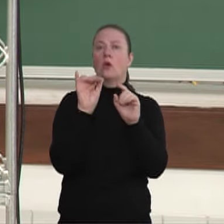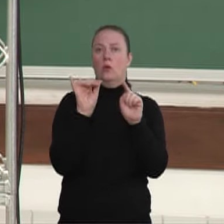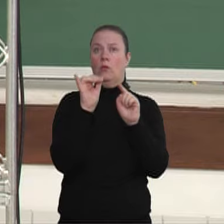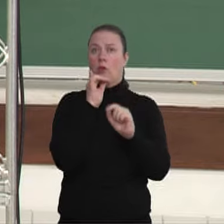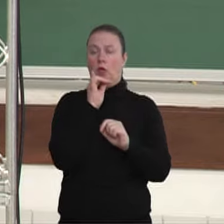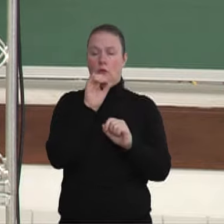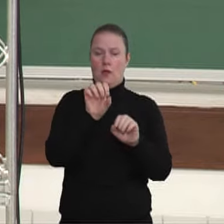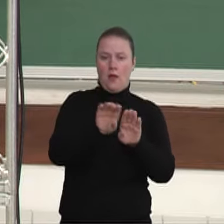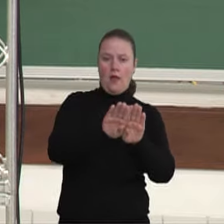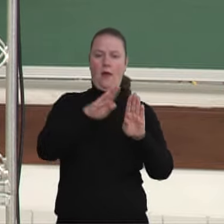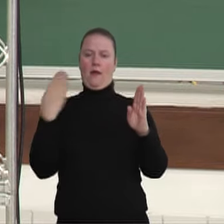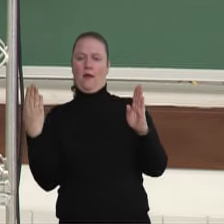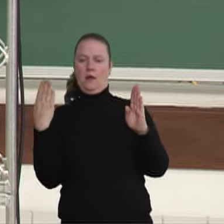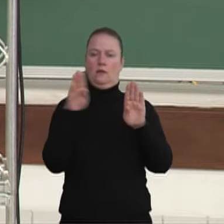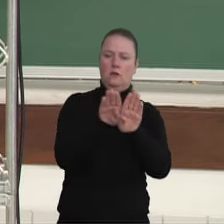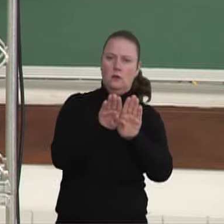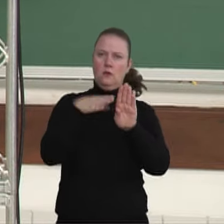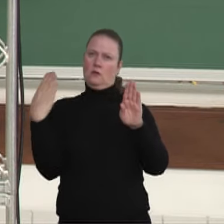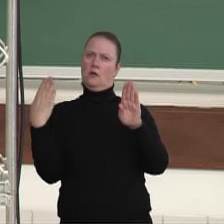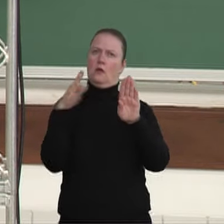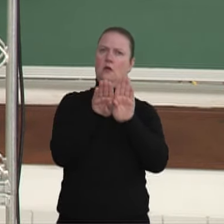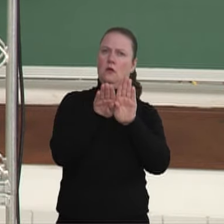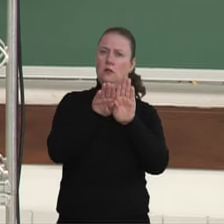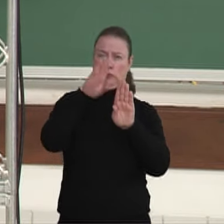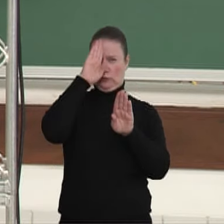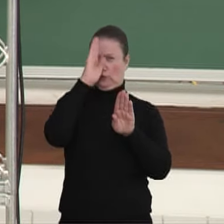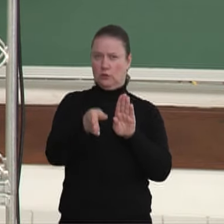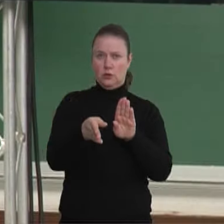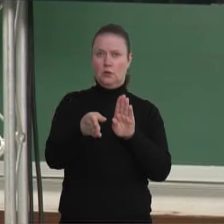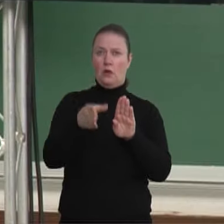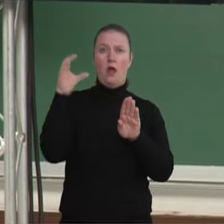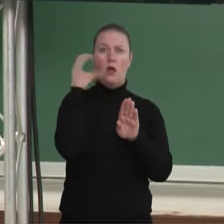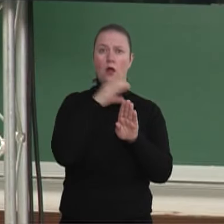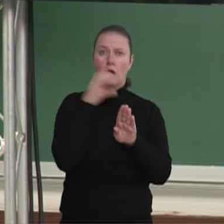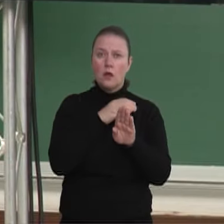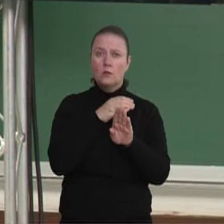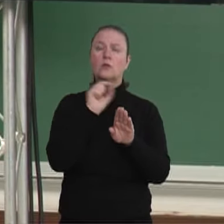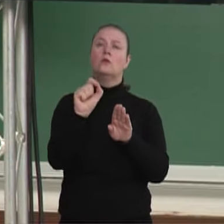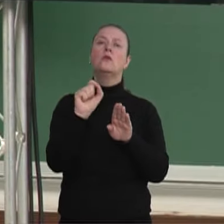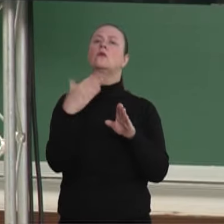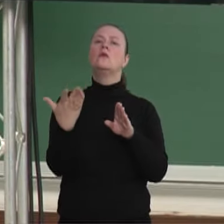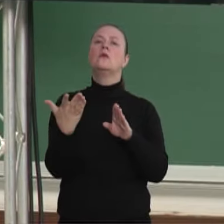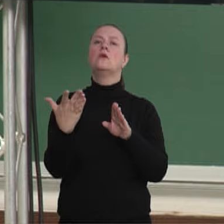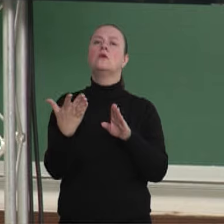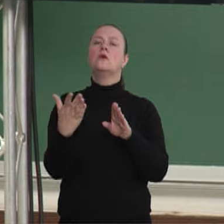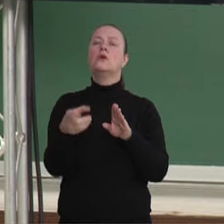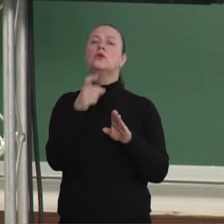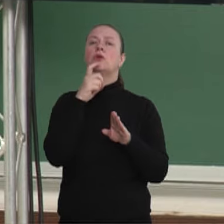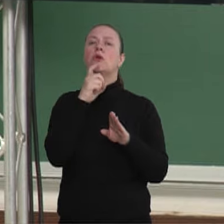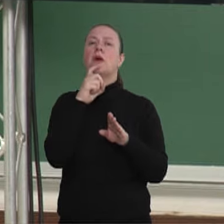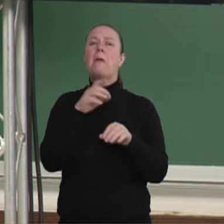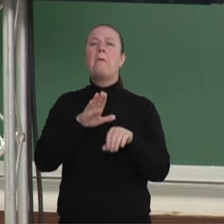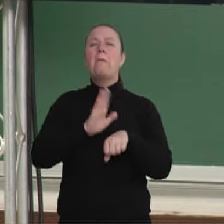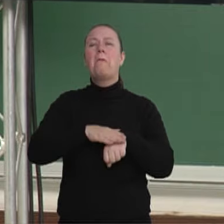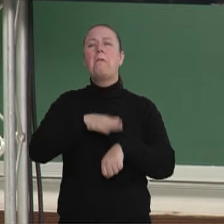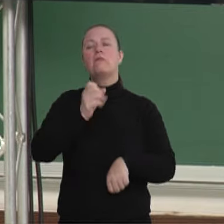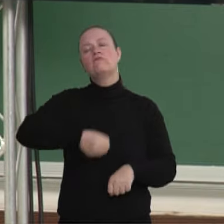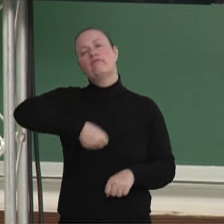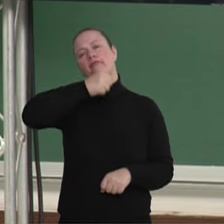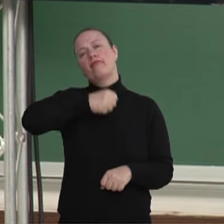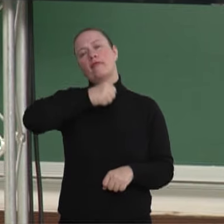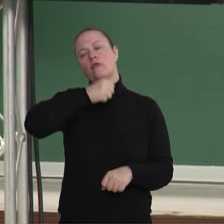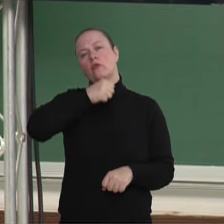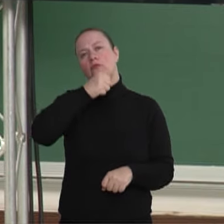muitas vezes a geladeira rapidamente, então, primeira coisa que em geladeiras mais antigas vai gerar um potencial muito amplo